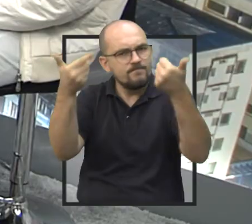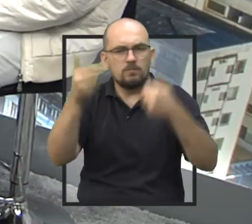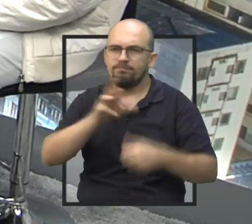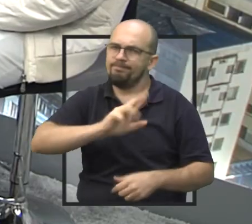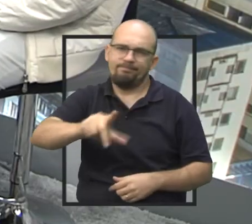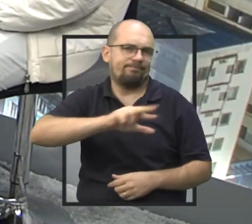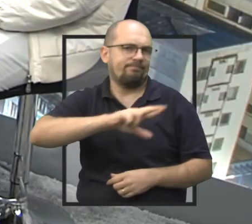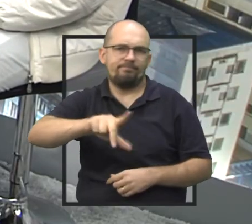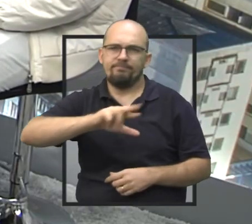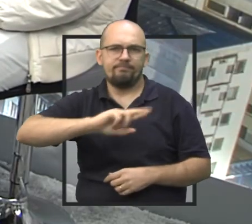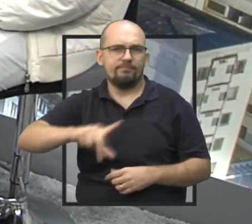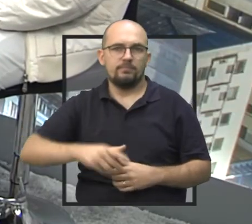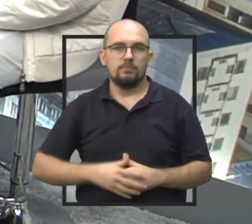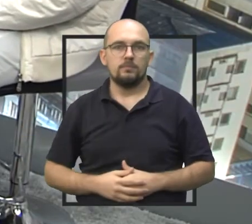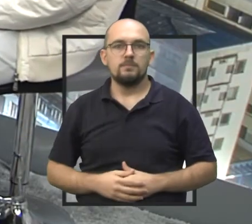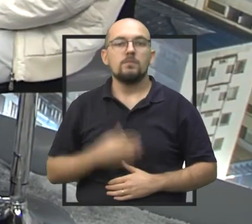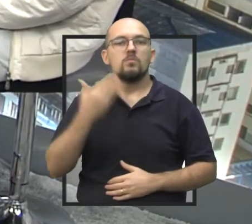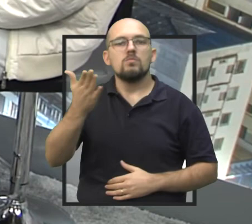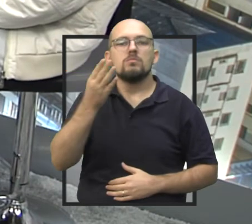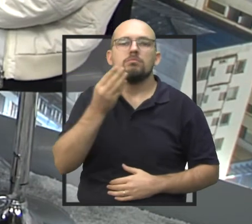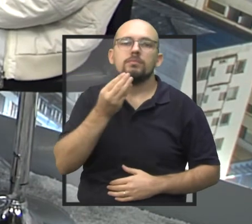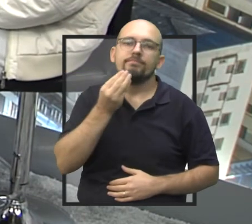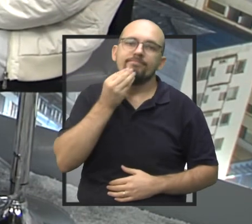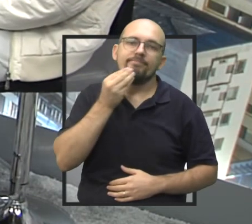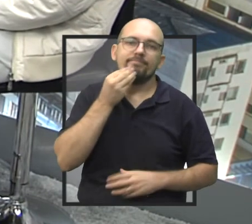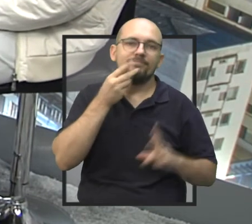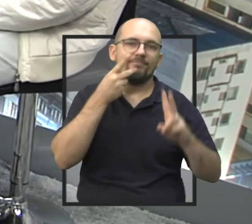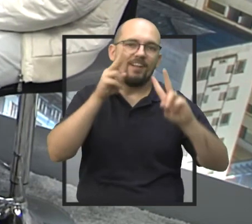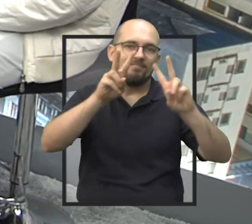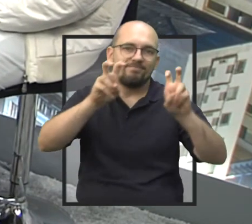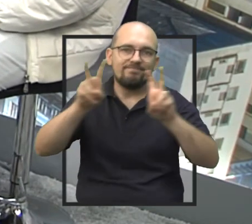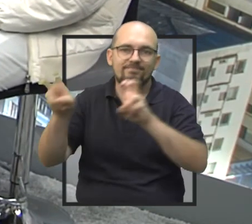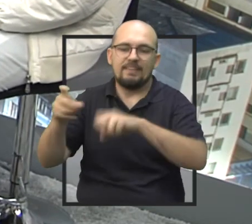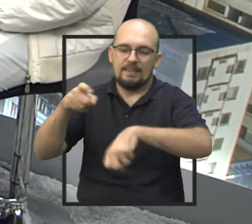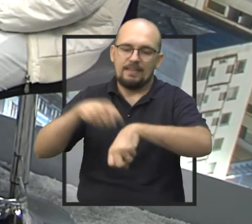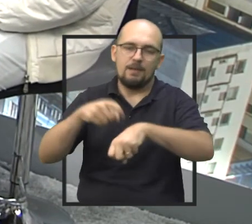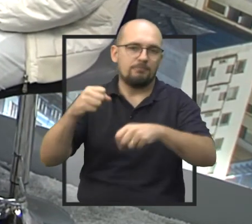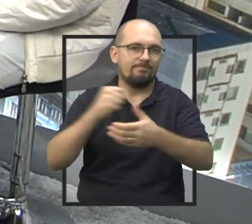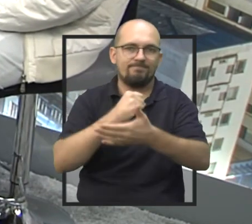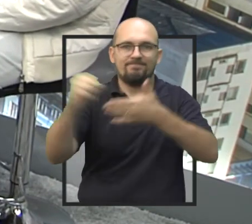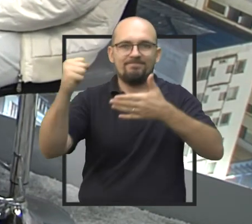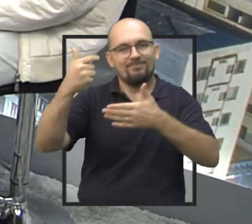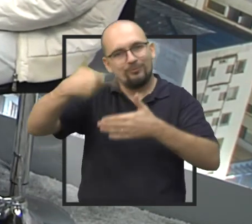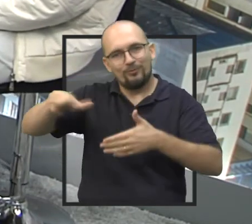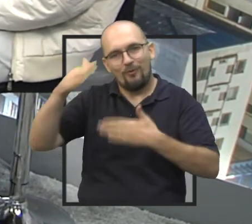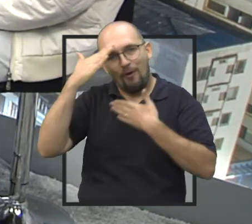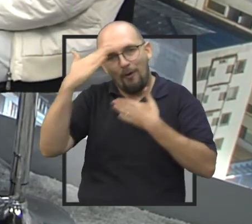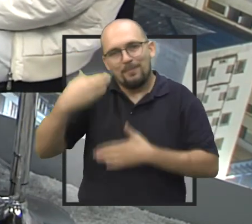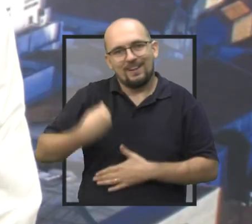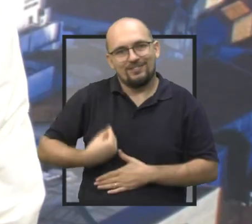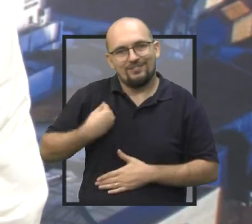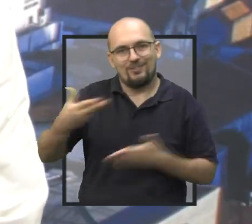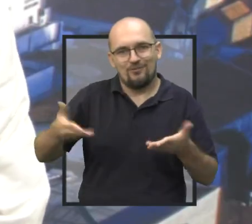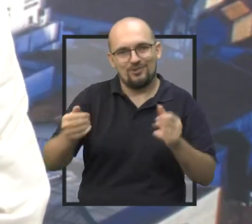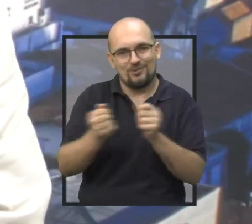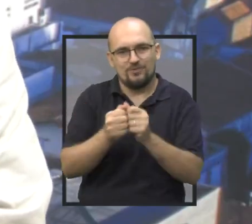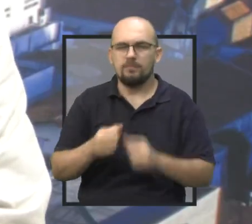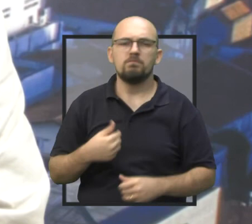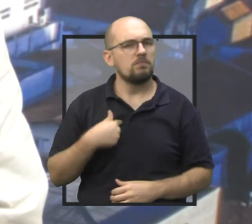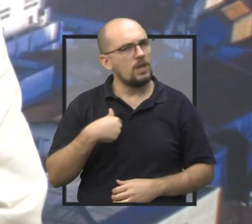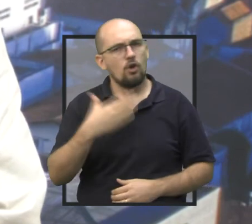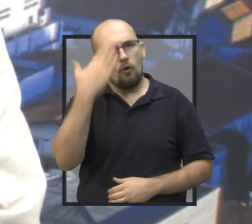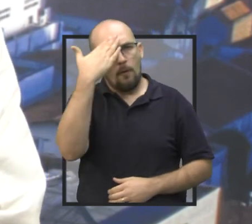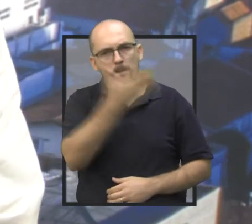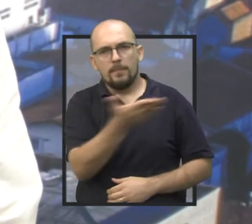administração. Bom, vereador, nós teremos muitos outros assuntos, mas o nosso tempo já se esgotou. Mais uma vez, obrigado pela sua presença aqui conosco, viu? Eu que agradeço e